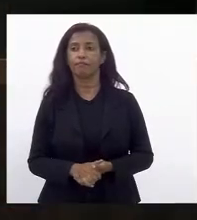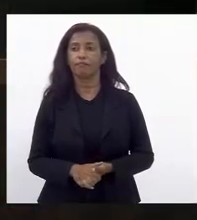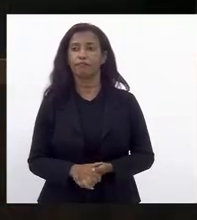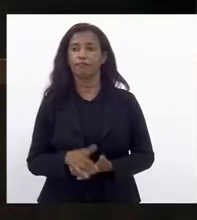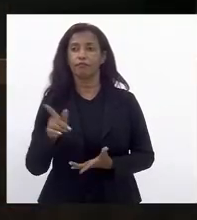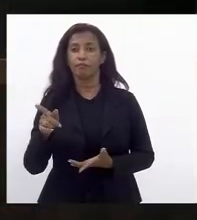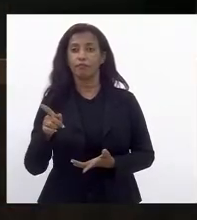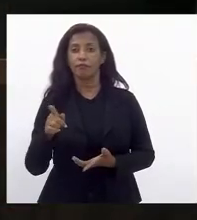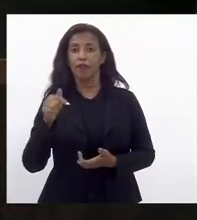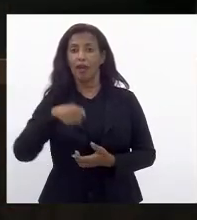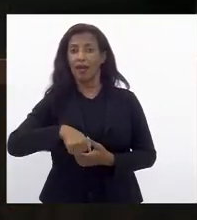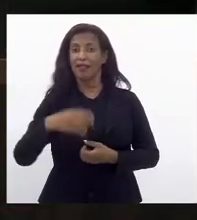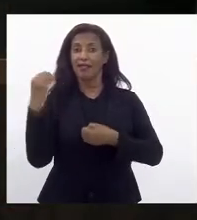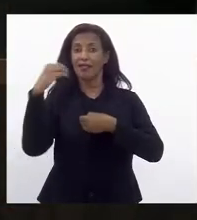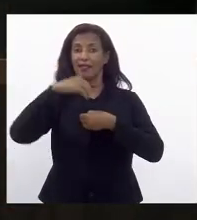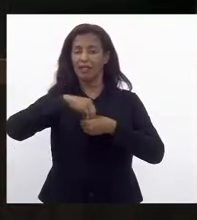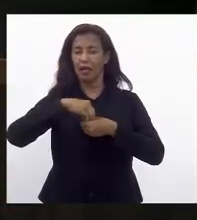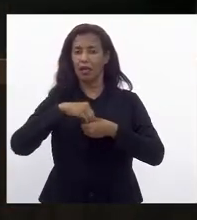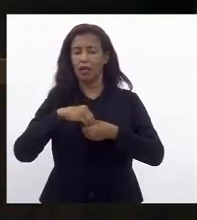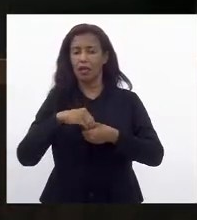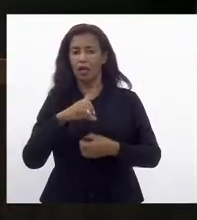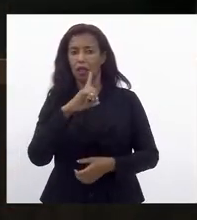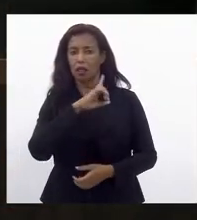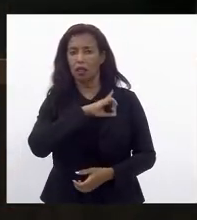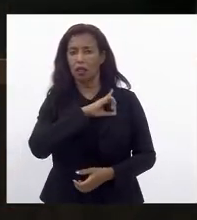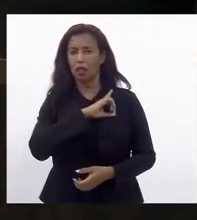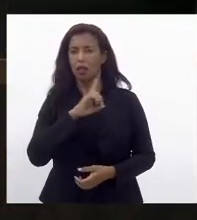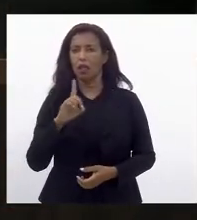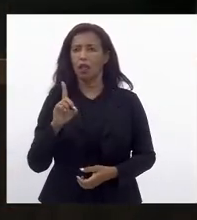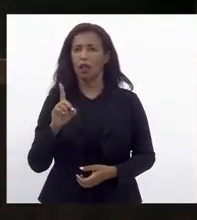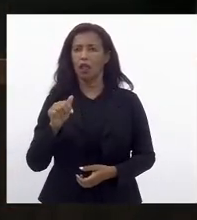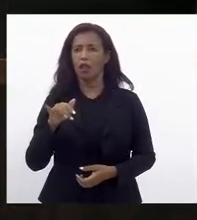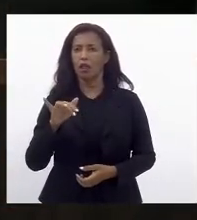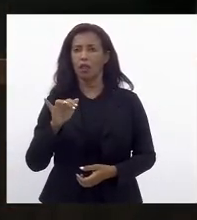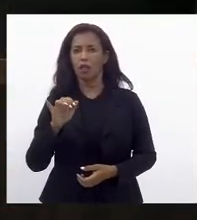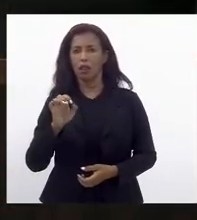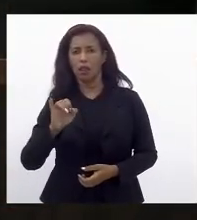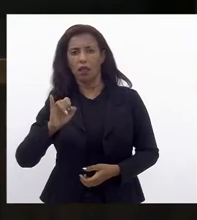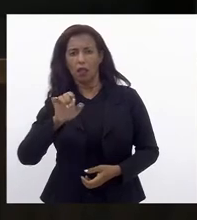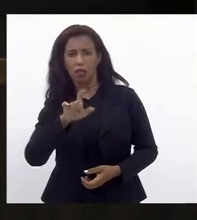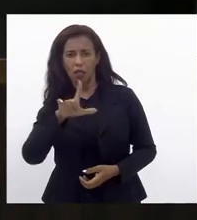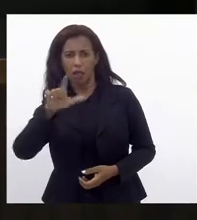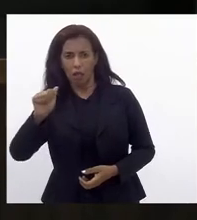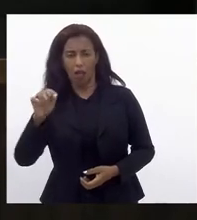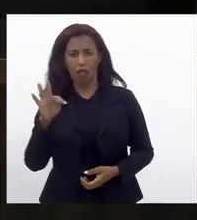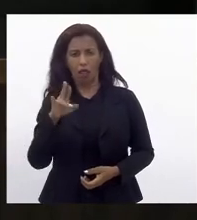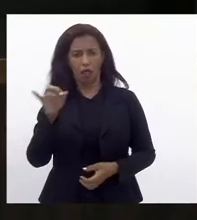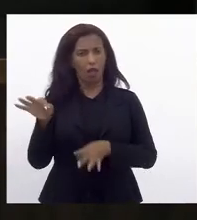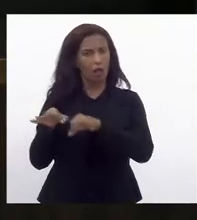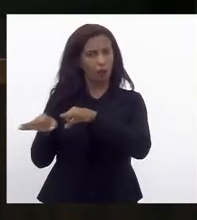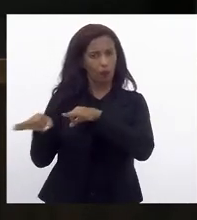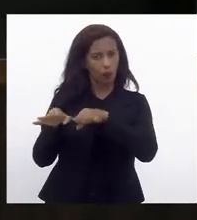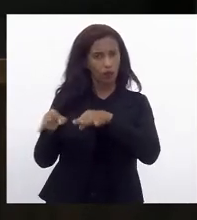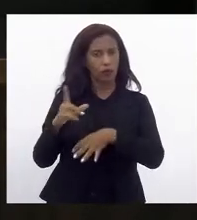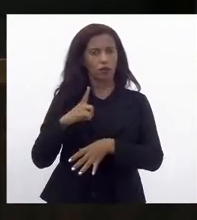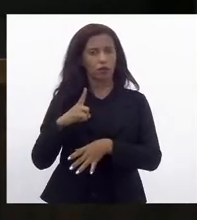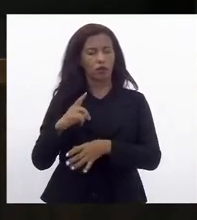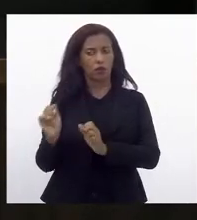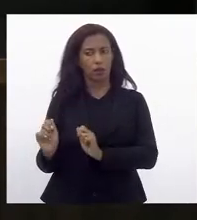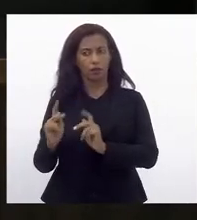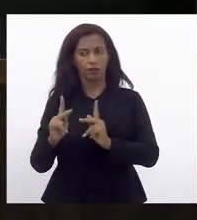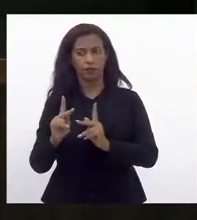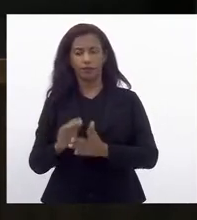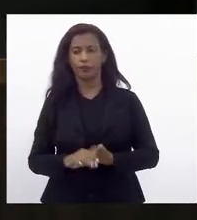dessas questões aqui interna. A doutora delegada Dani Daniela Terra produziu o projeto e eu